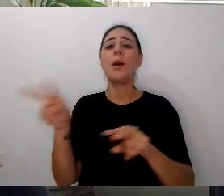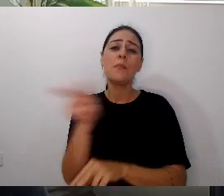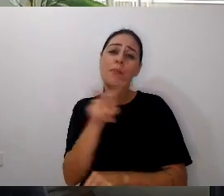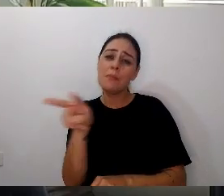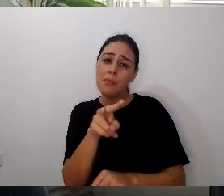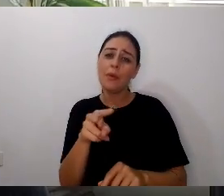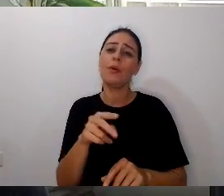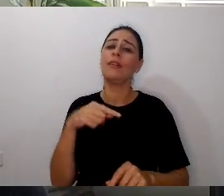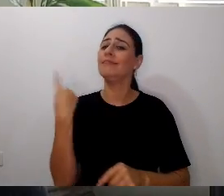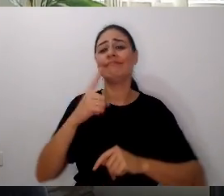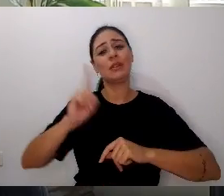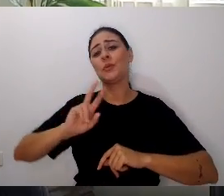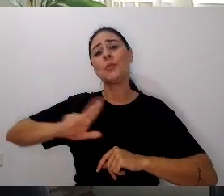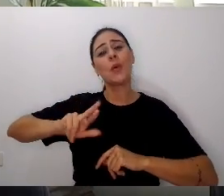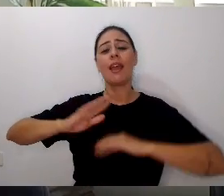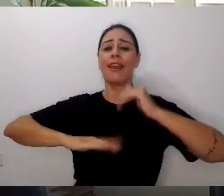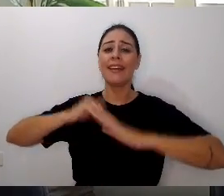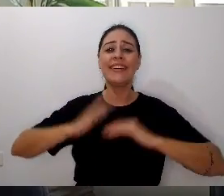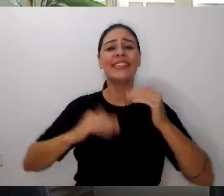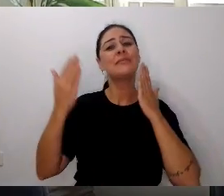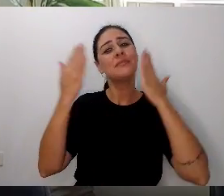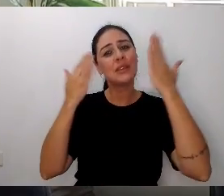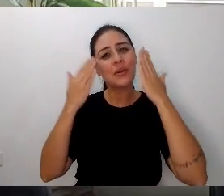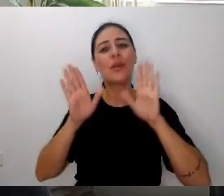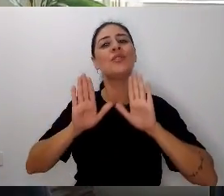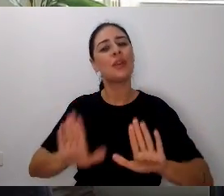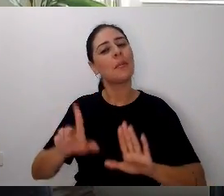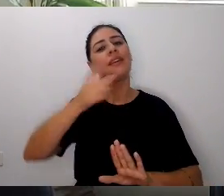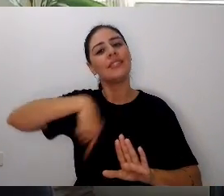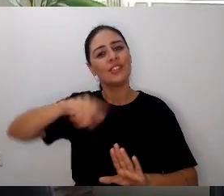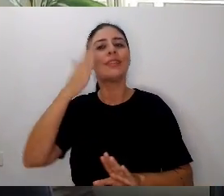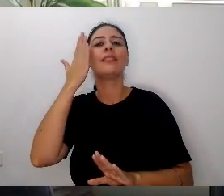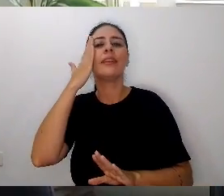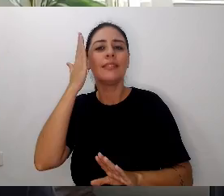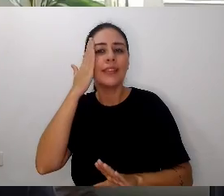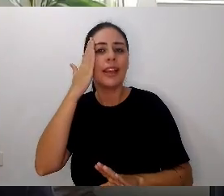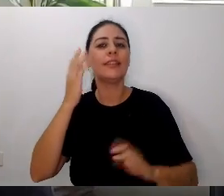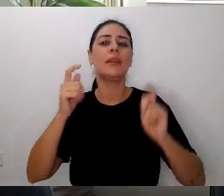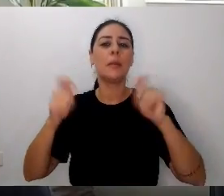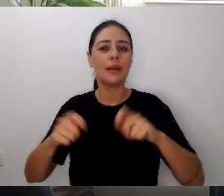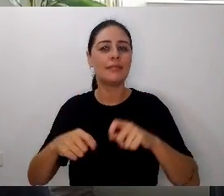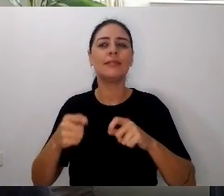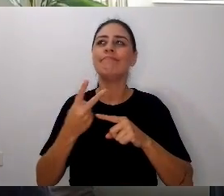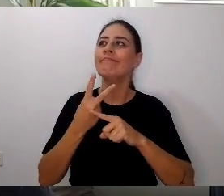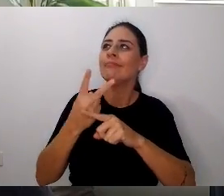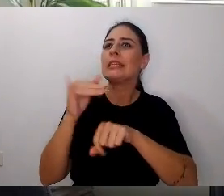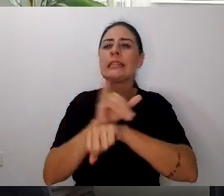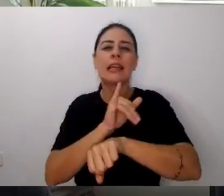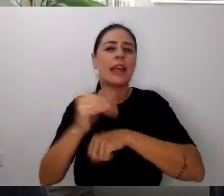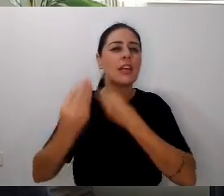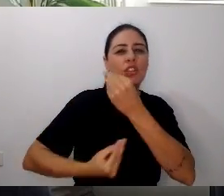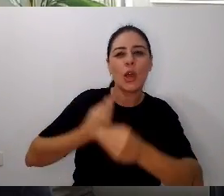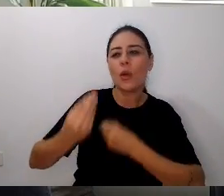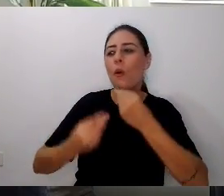não é profissional da área de psicologia, mas a gente também entende que precisamos buscar estratégias